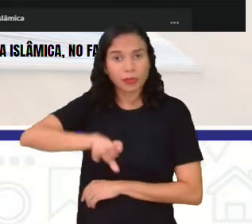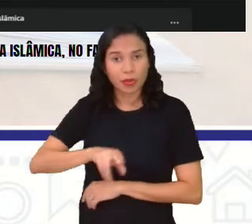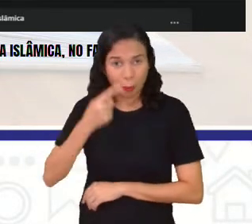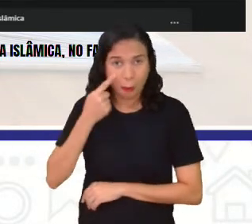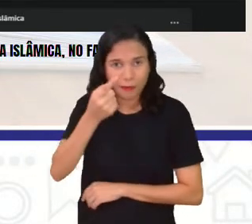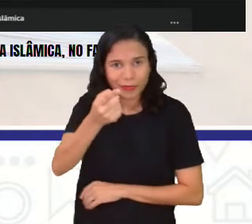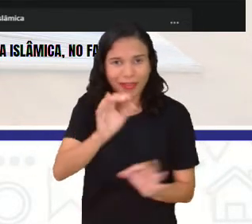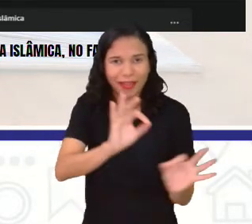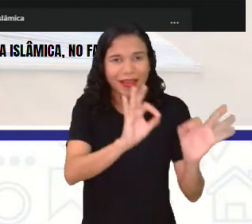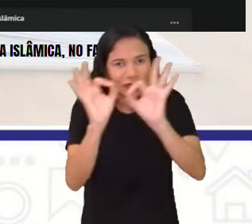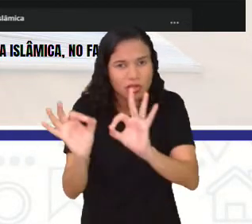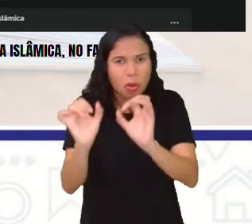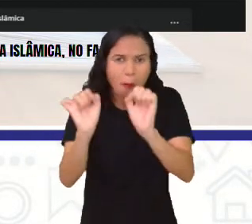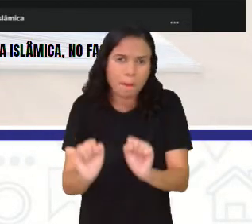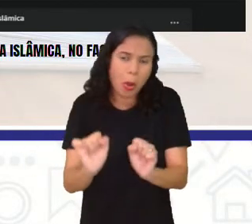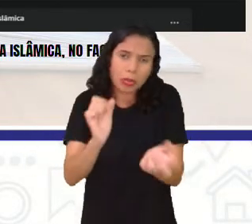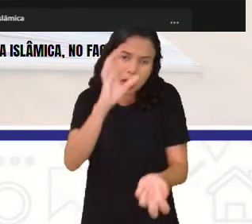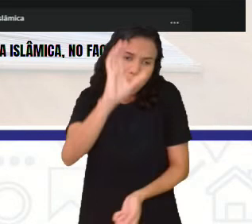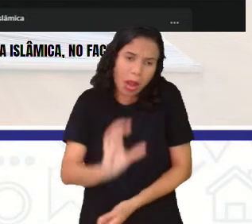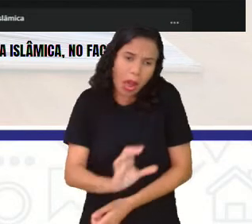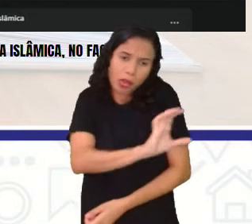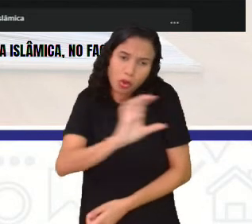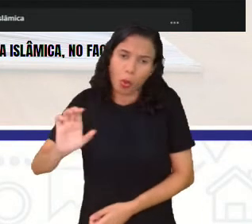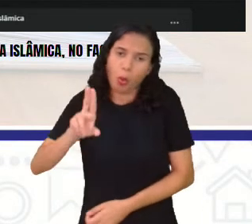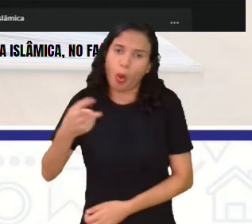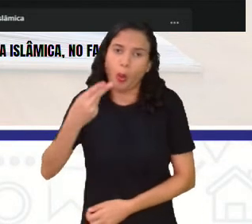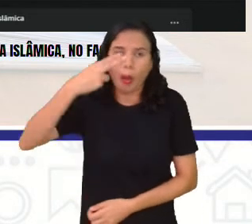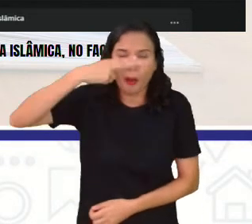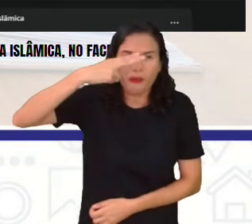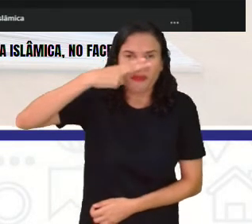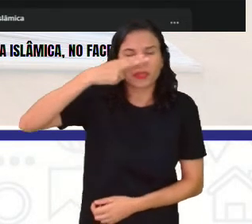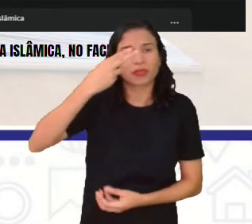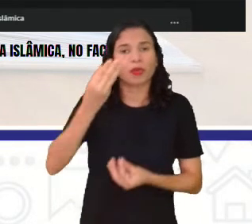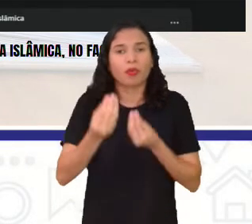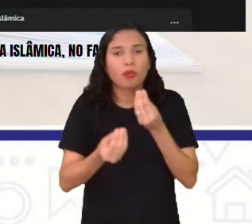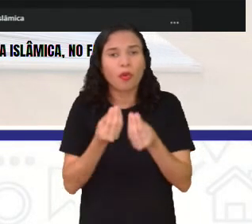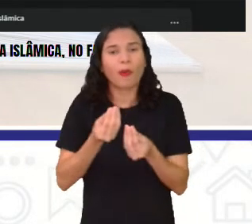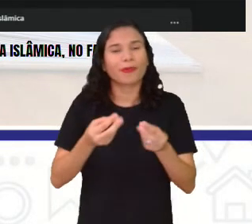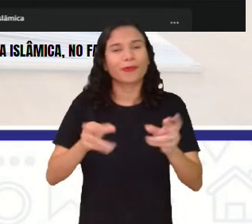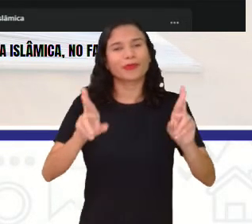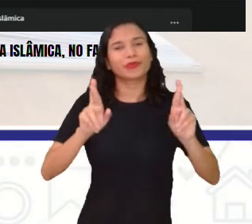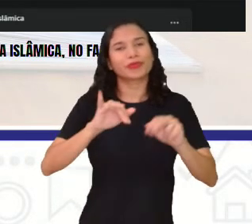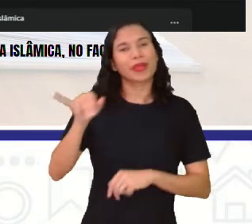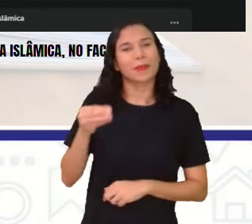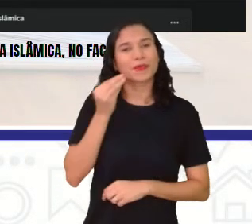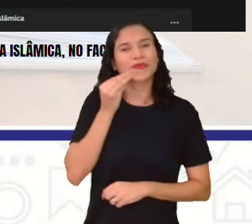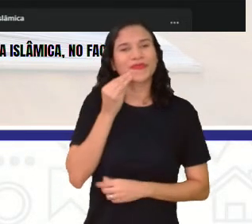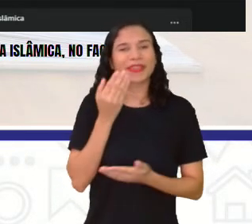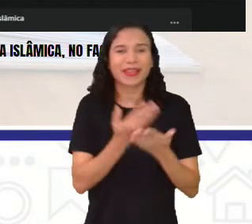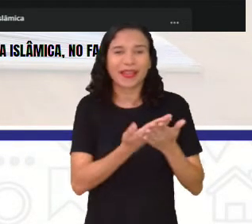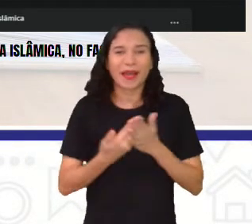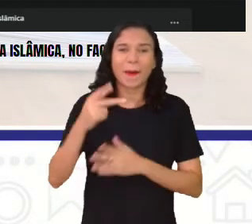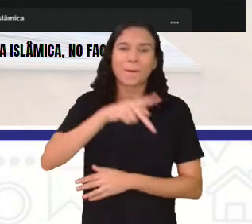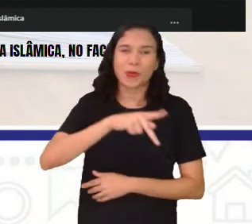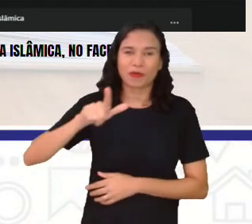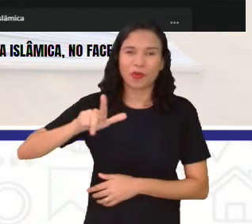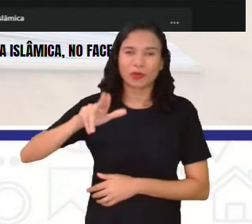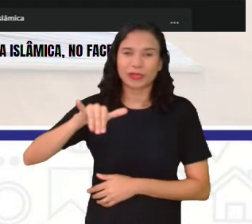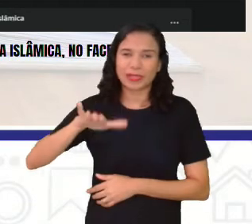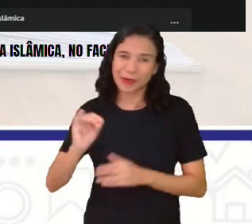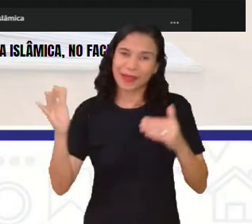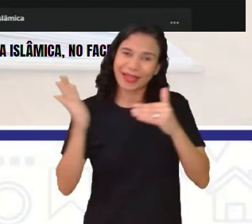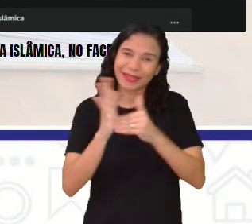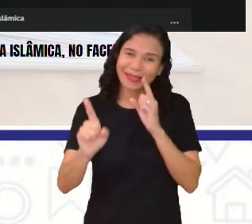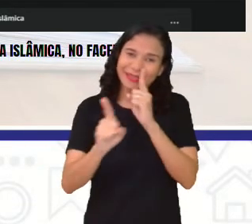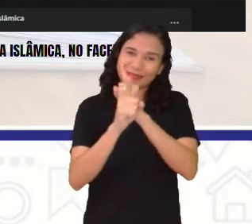assistindo esse vídeo, que pode ser católico ou evangélico. E é basicamente isso, gente. Espero que vocês aproveitem a aula do professor Luciano e até o